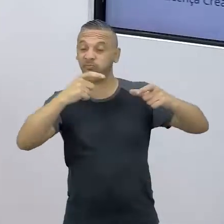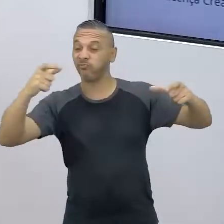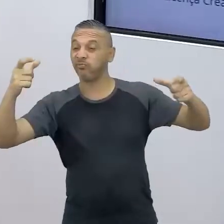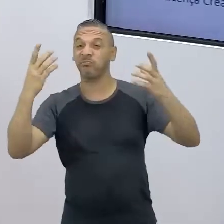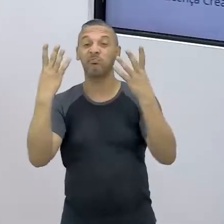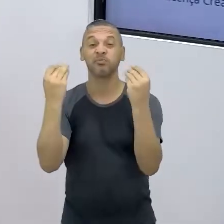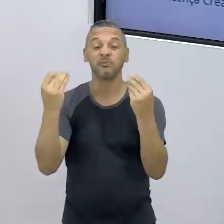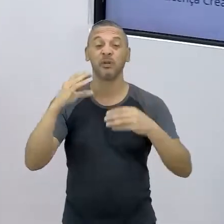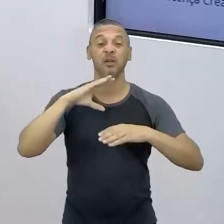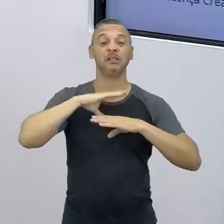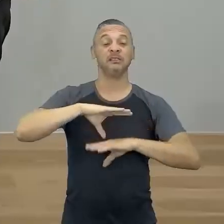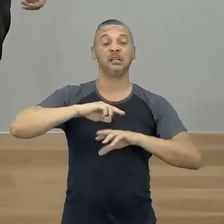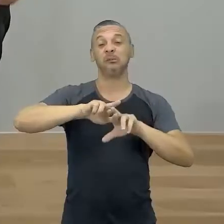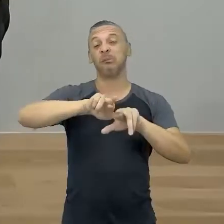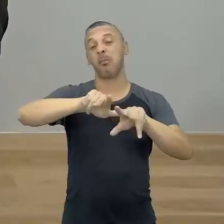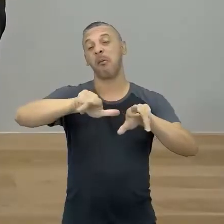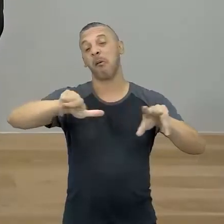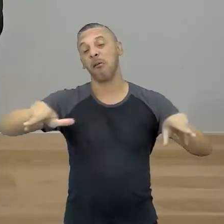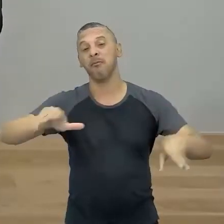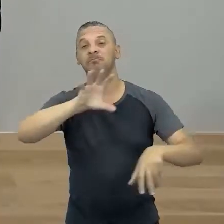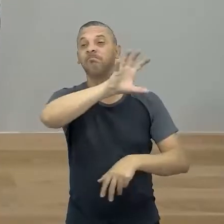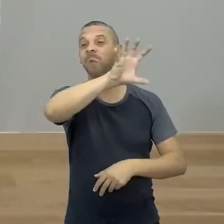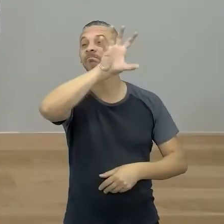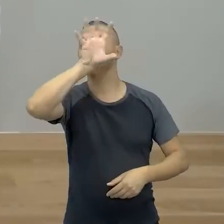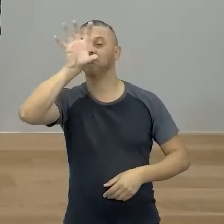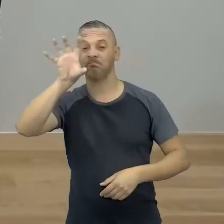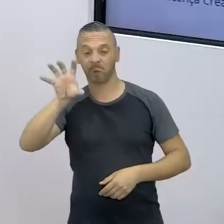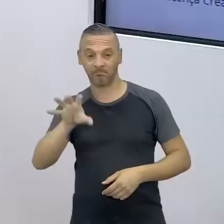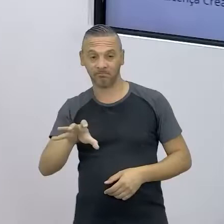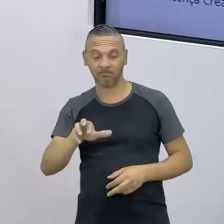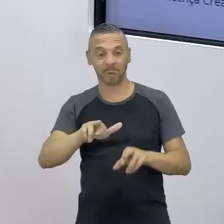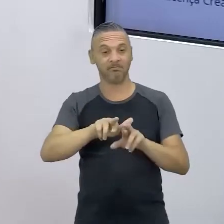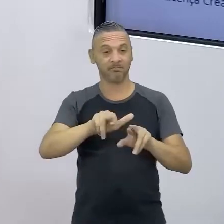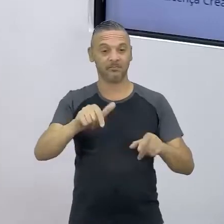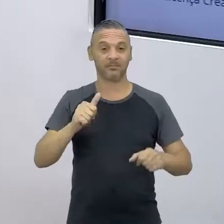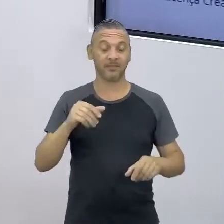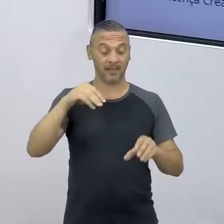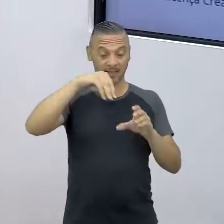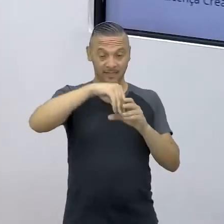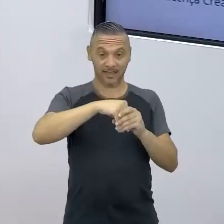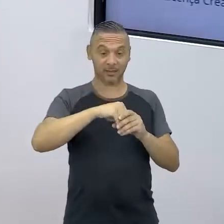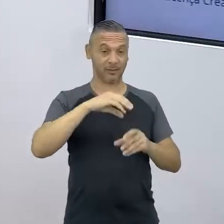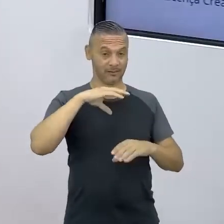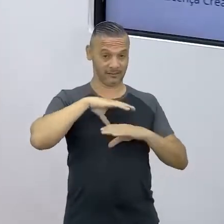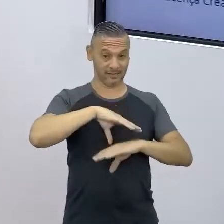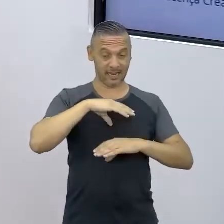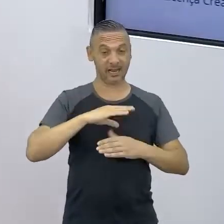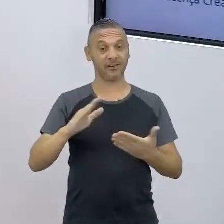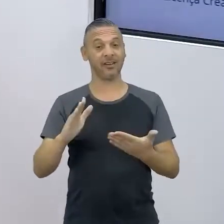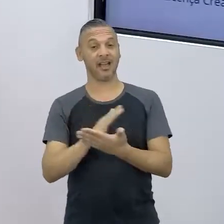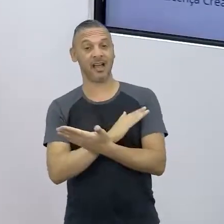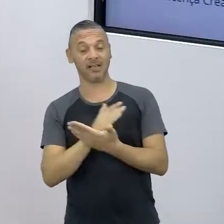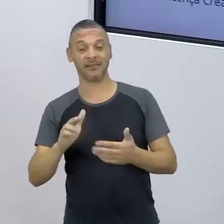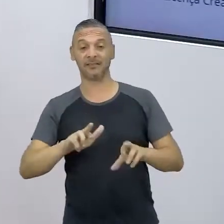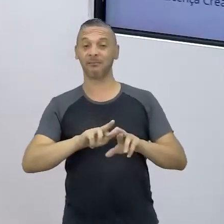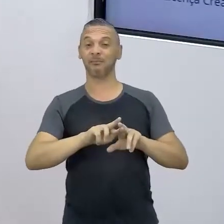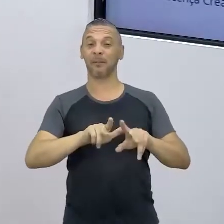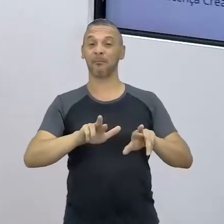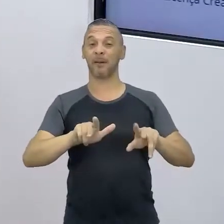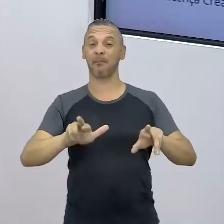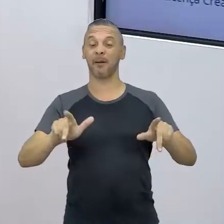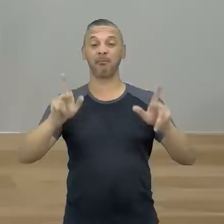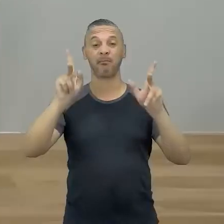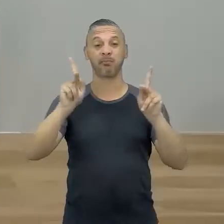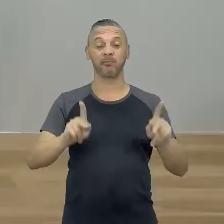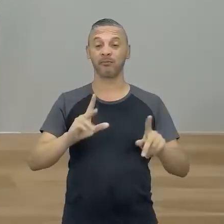muitas cidades, muito lugar diferente. E até mesmo dentro da própria cidade, né? Nem vou falar São Paulo, mas tem cidades um